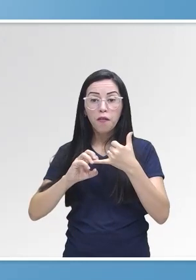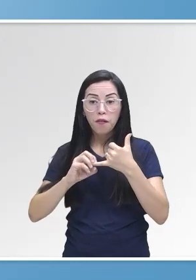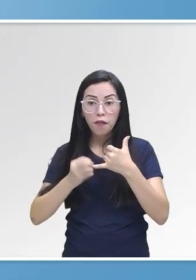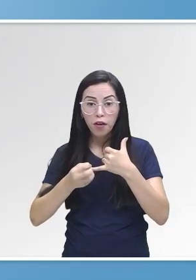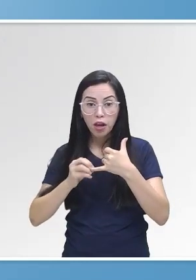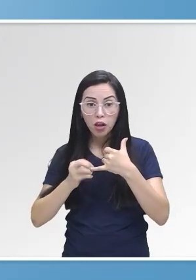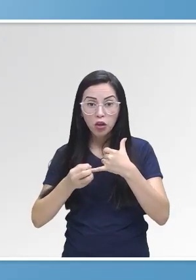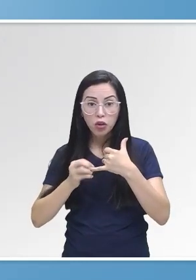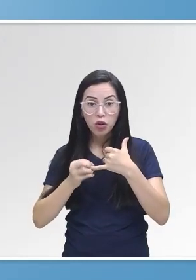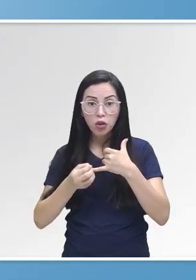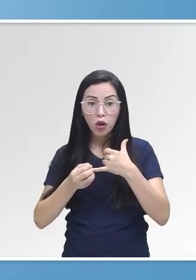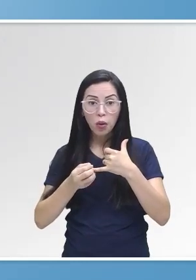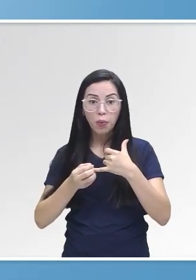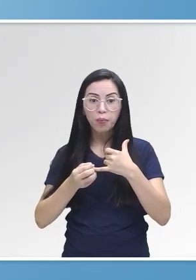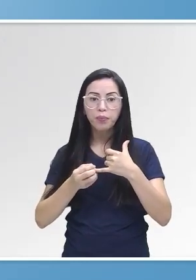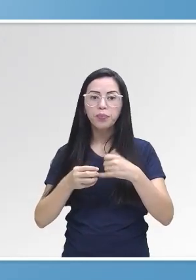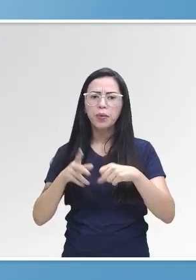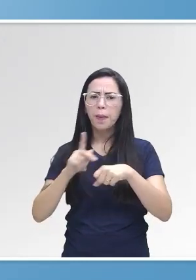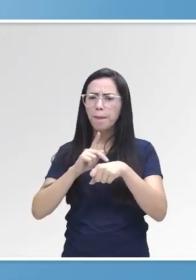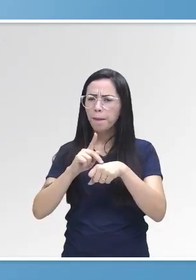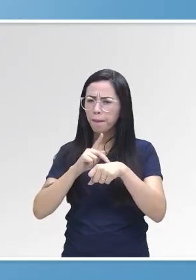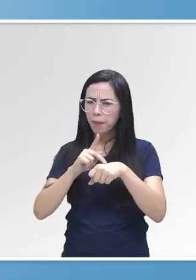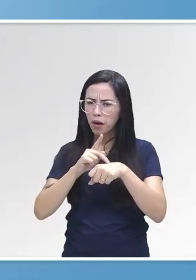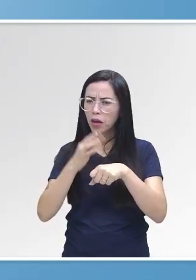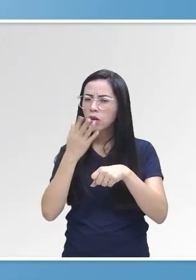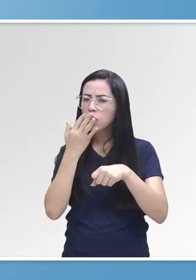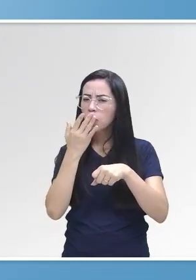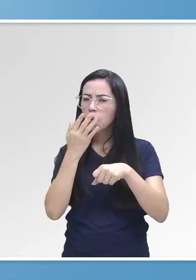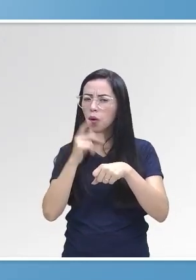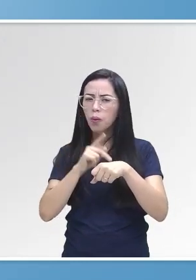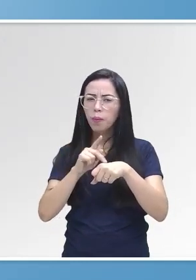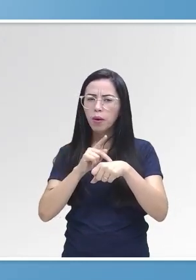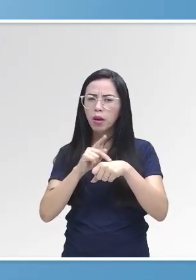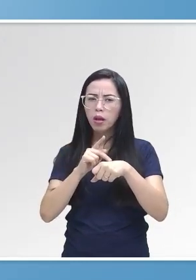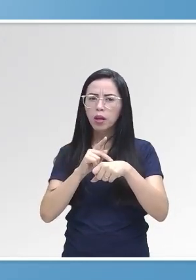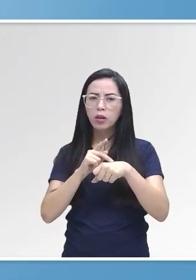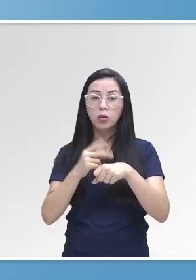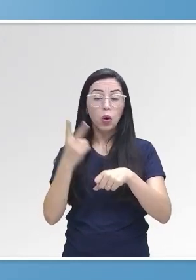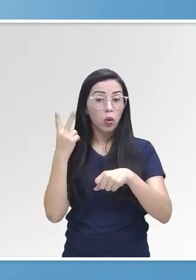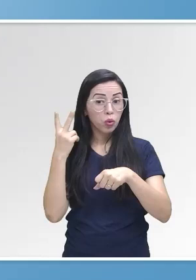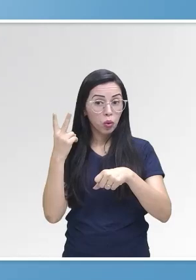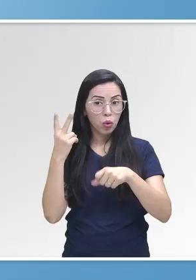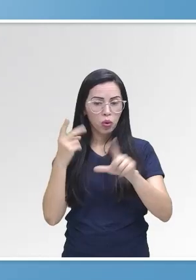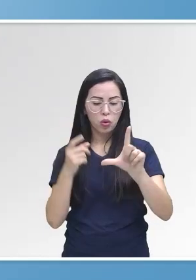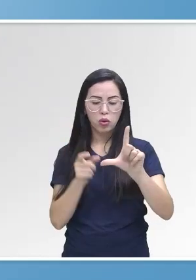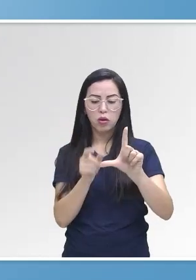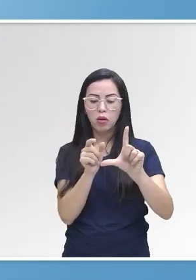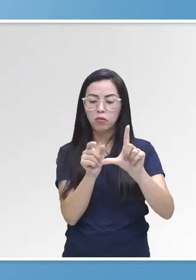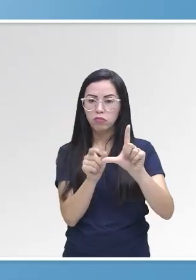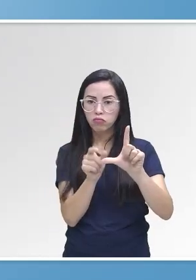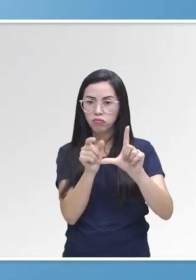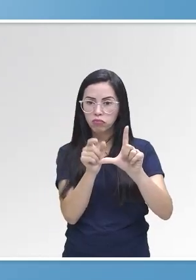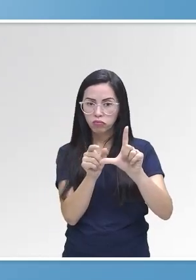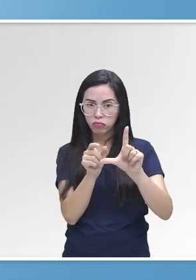eu vou ter 2kg comprou dois kg de feijão dois